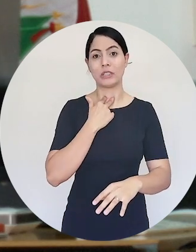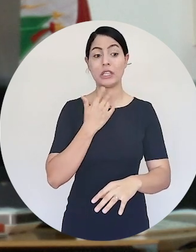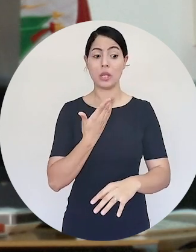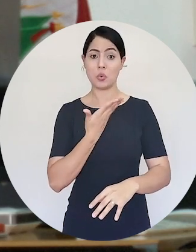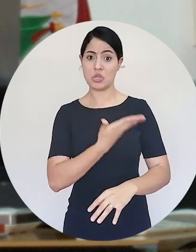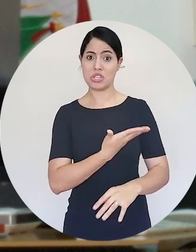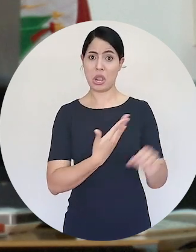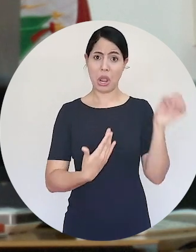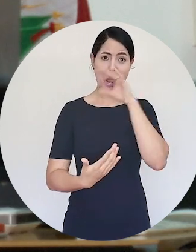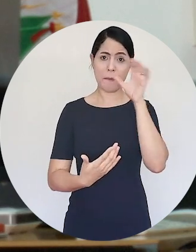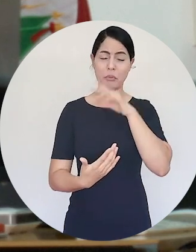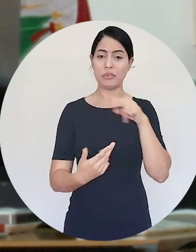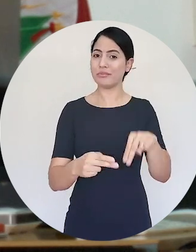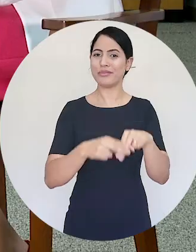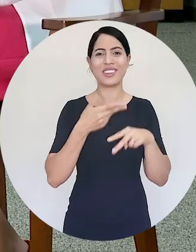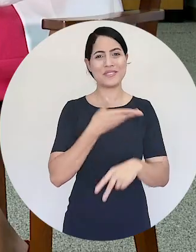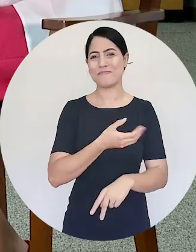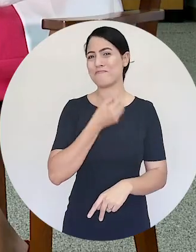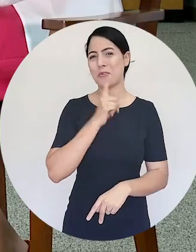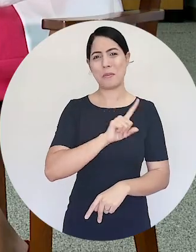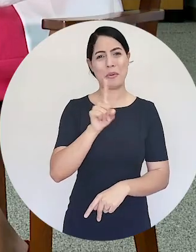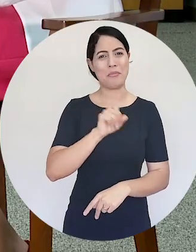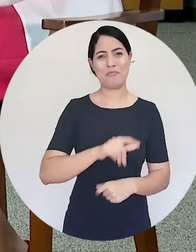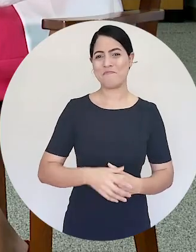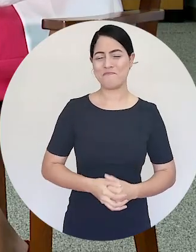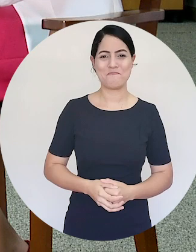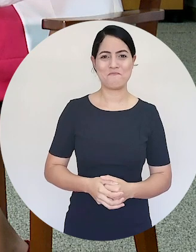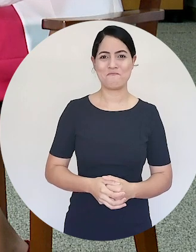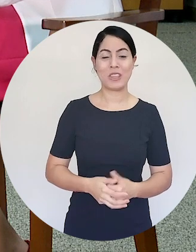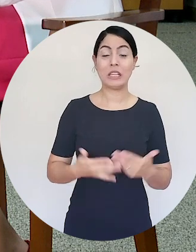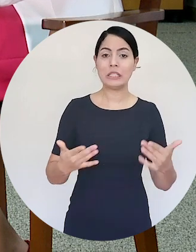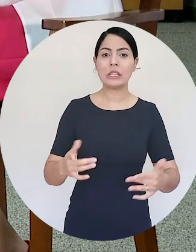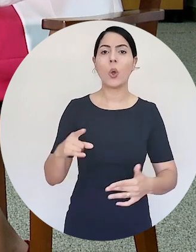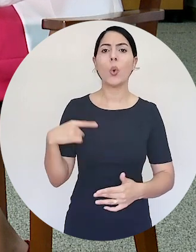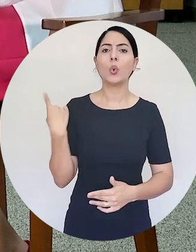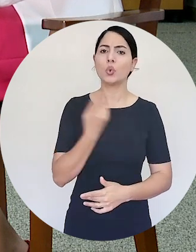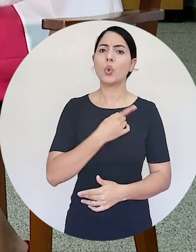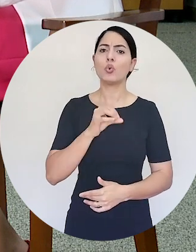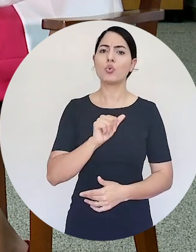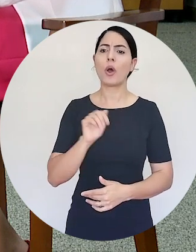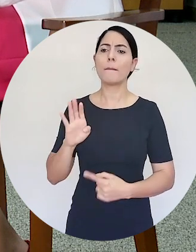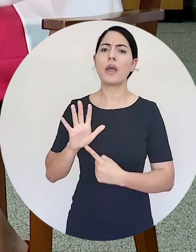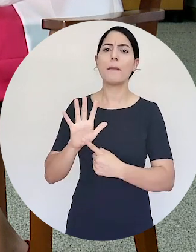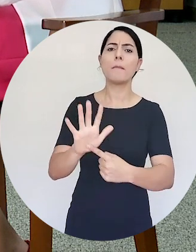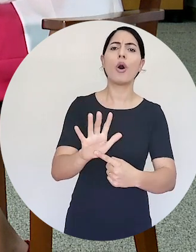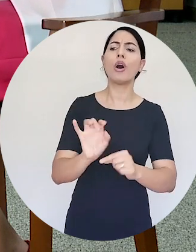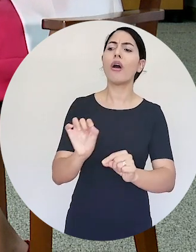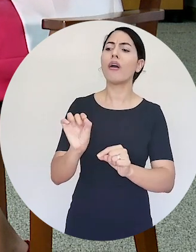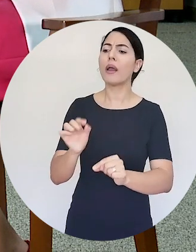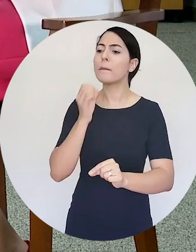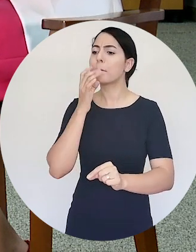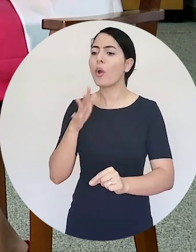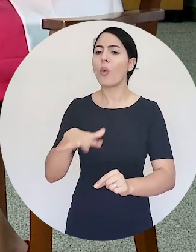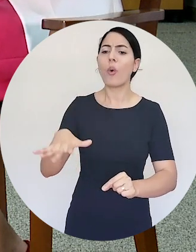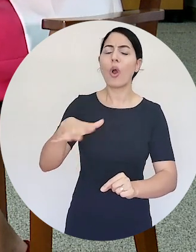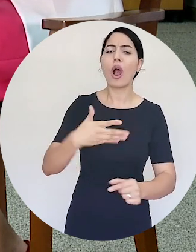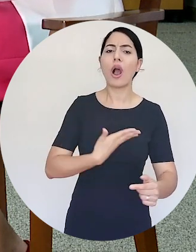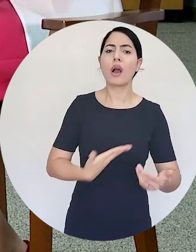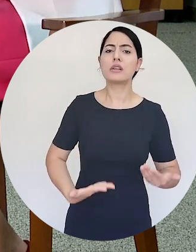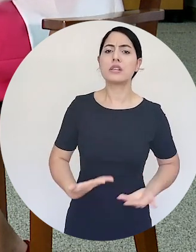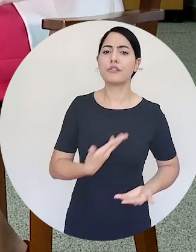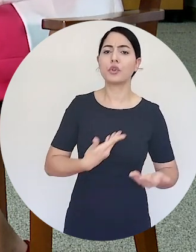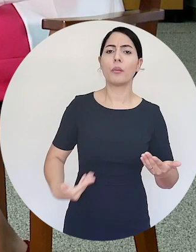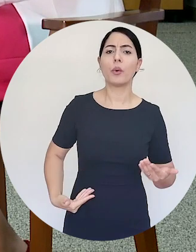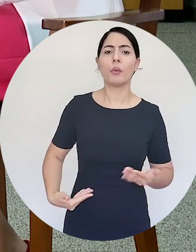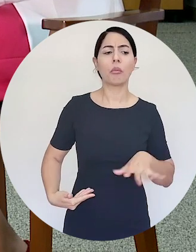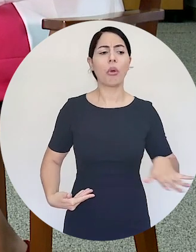agente público. E então, é outro serviço que a Ordem está prestando ao Brasil, que é efetivamente apontar quem são os bons e os